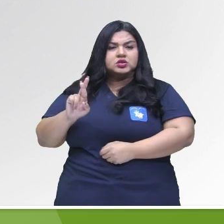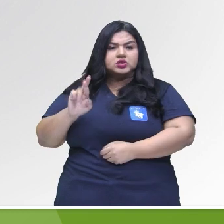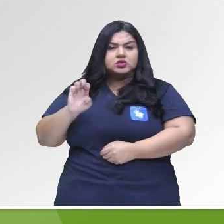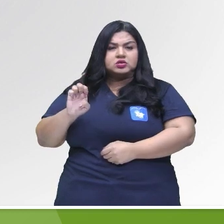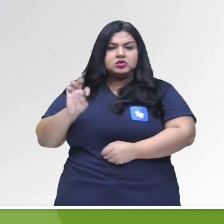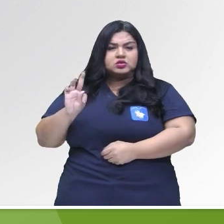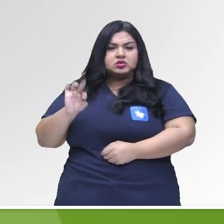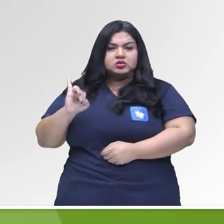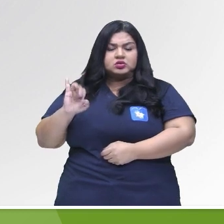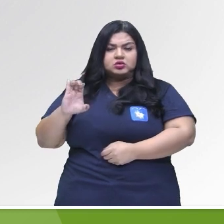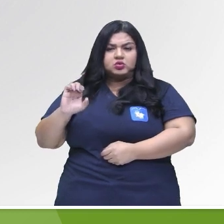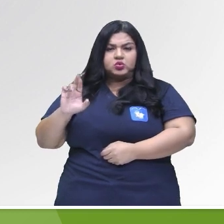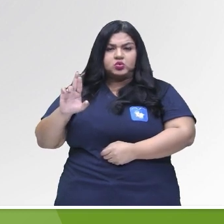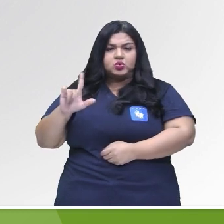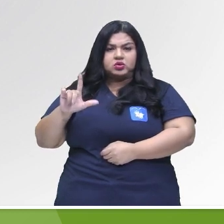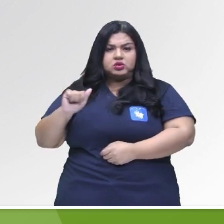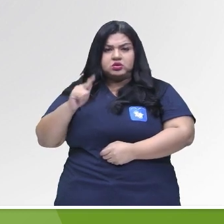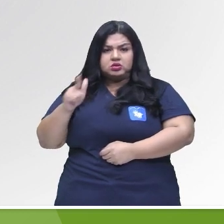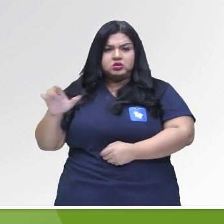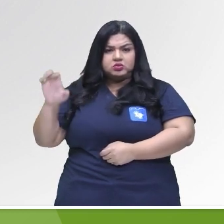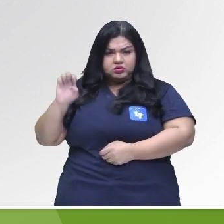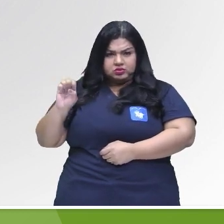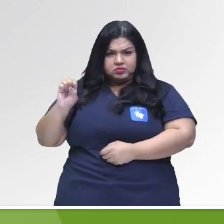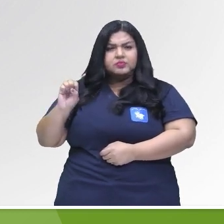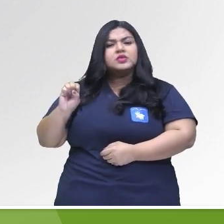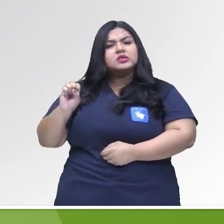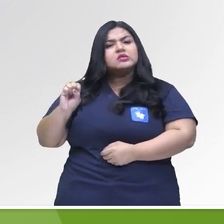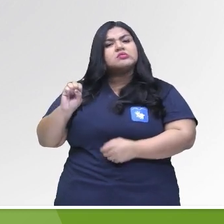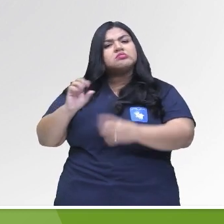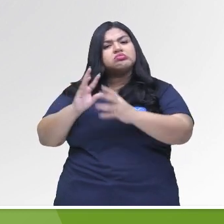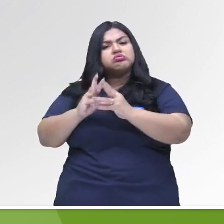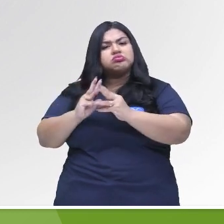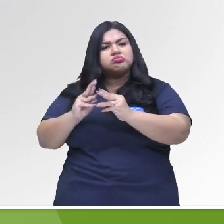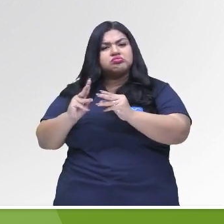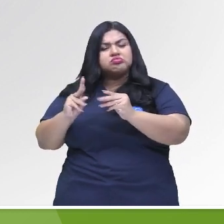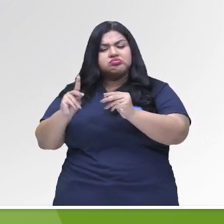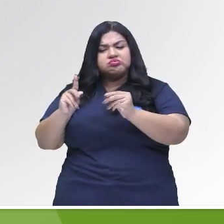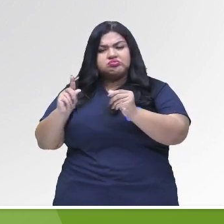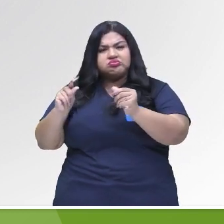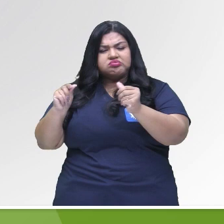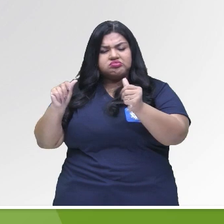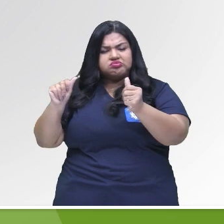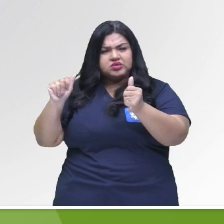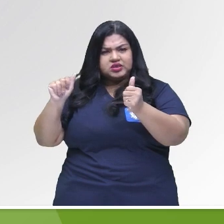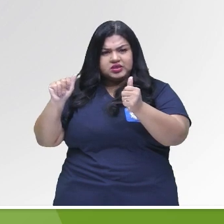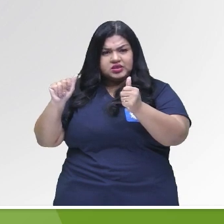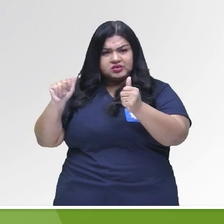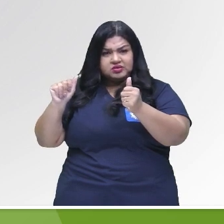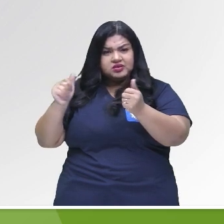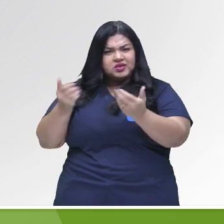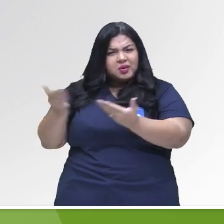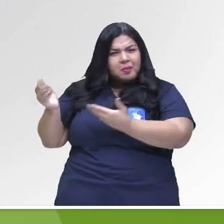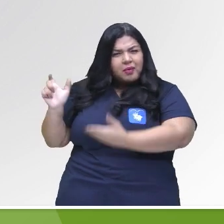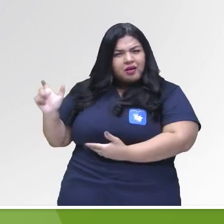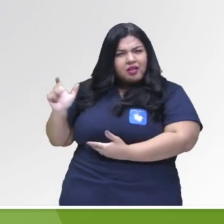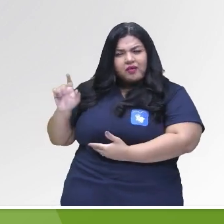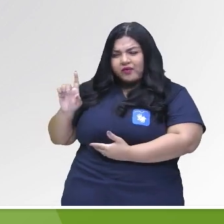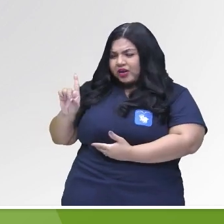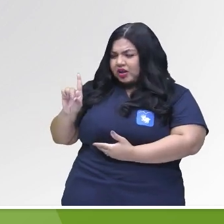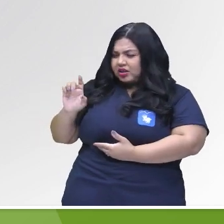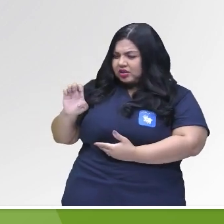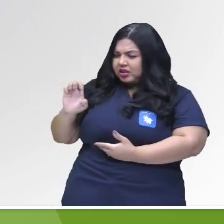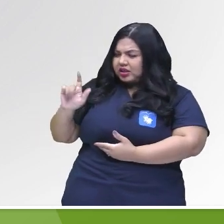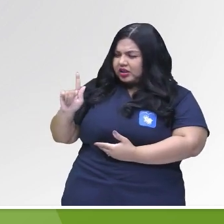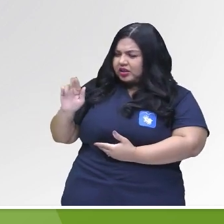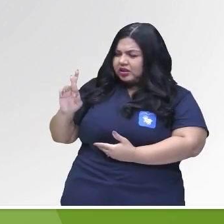de reticulações, degradando o material. Então, essa palavra degradar, né, vem de destruir